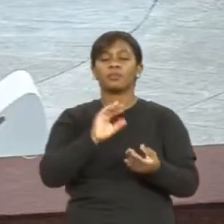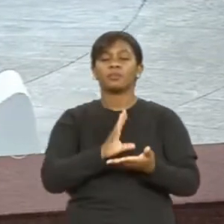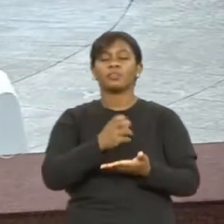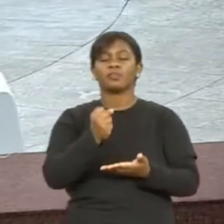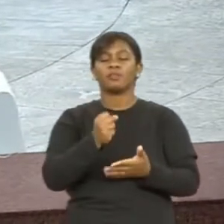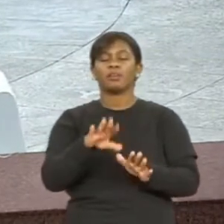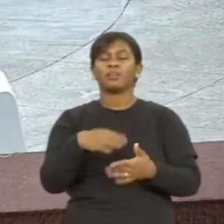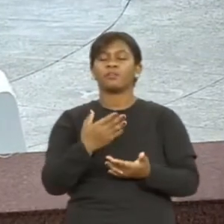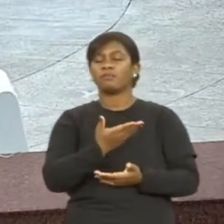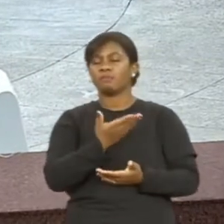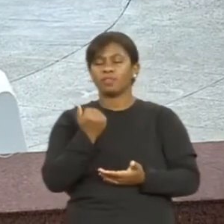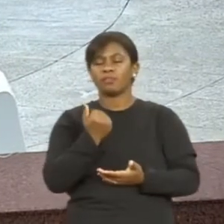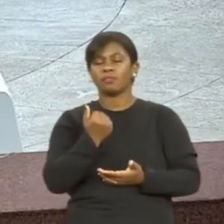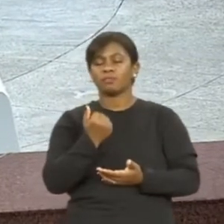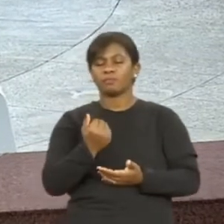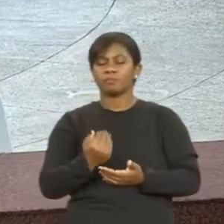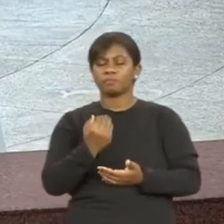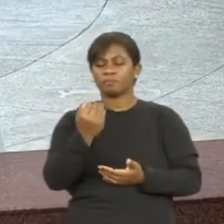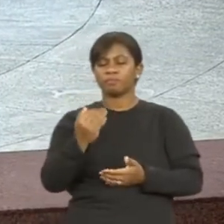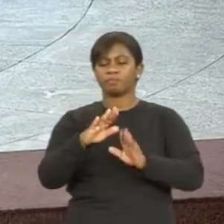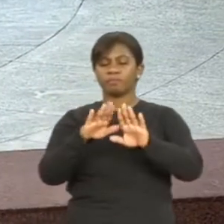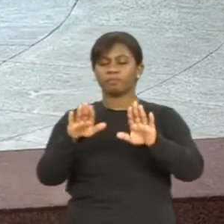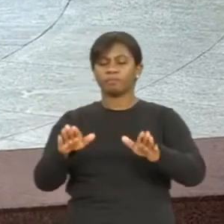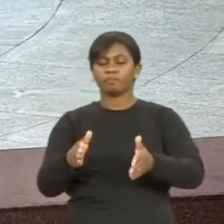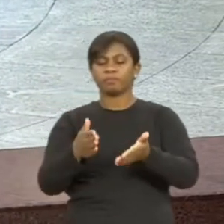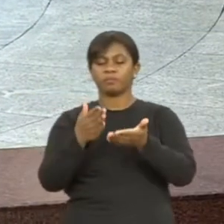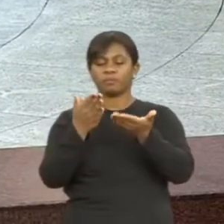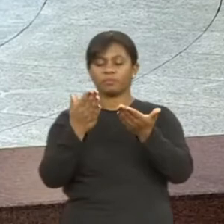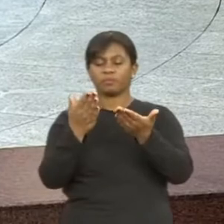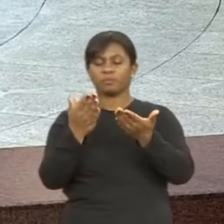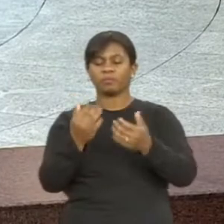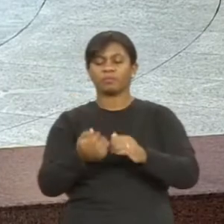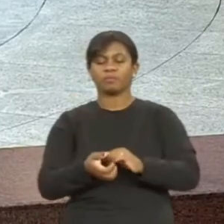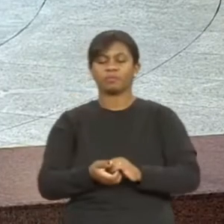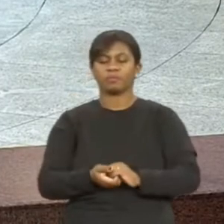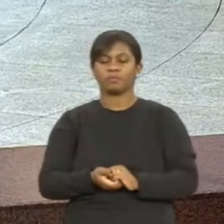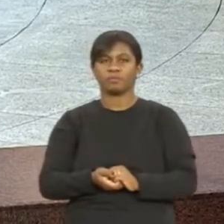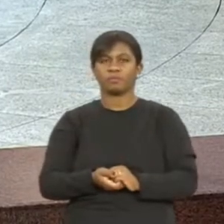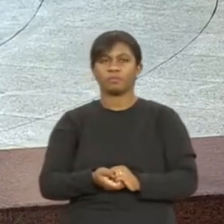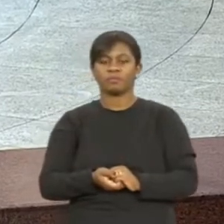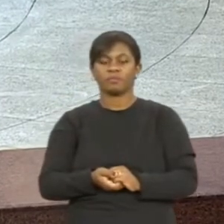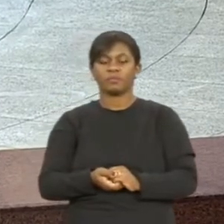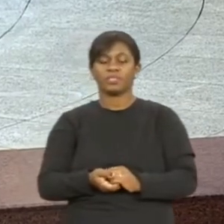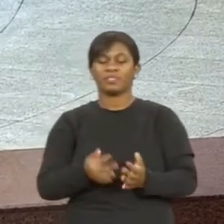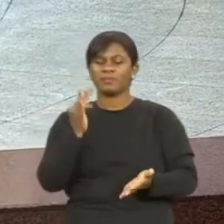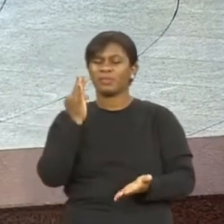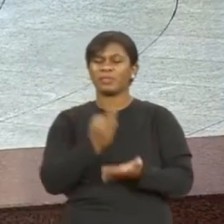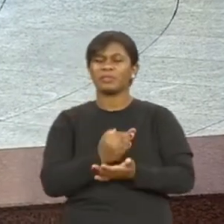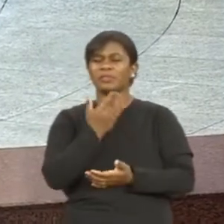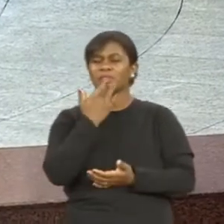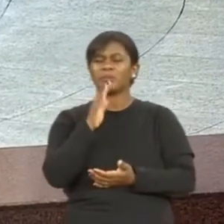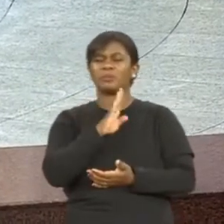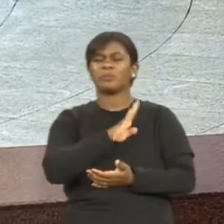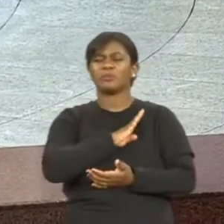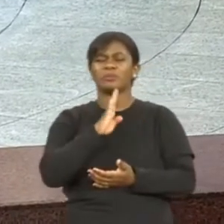Saia do seu lugar e vem aqui na frente. Está faltando temor, bispo.